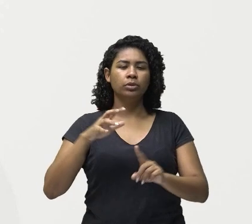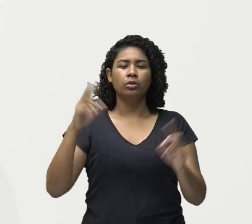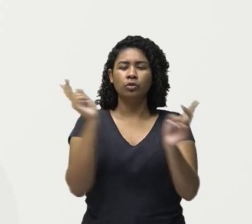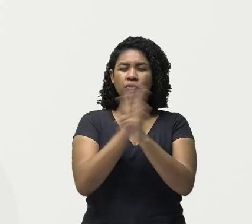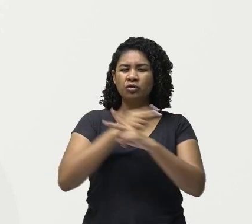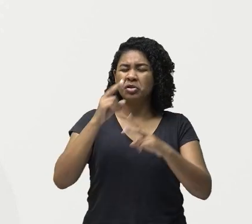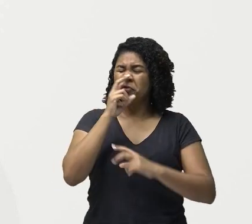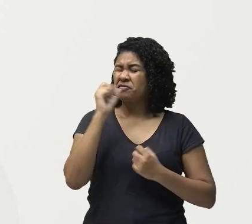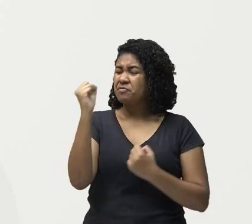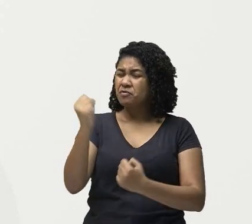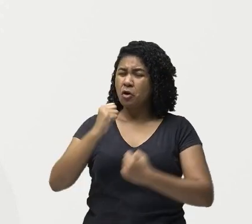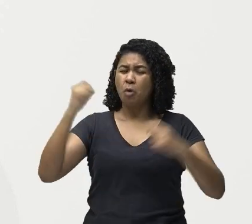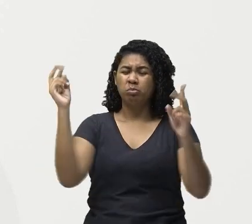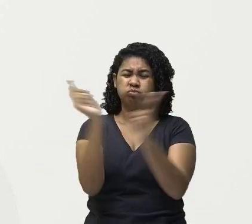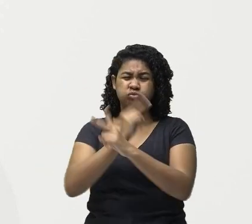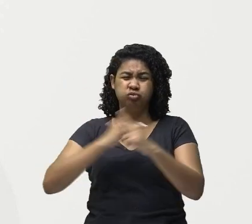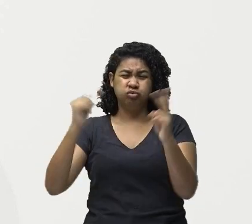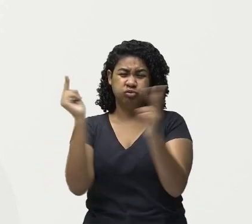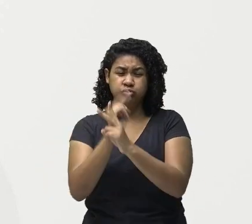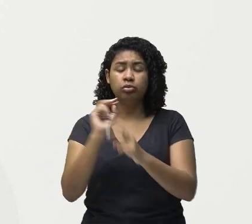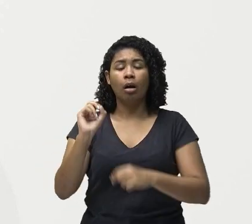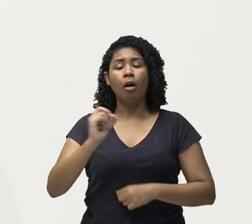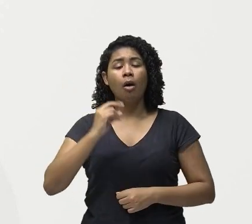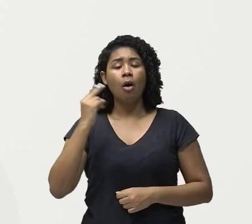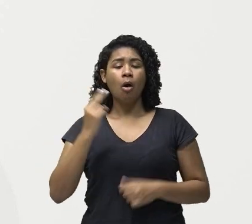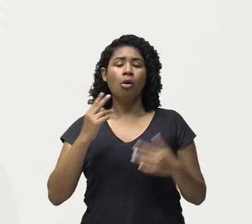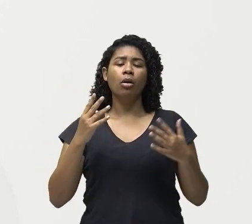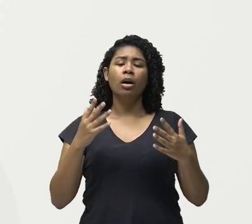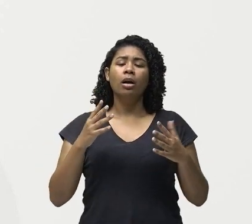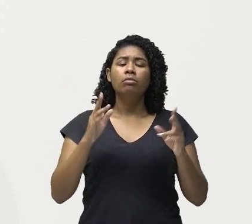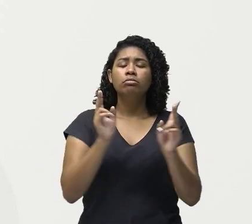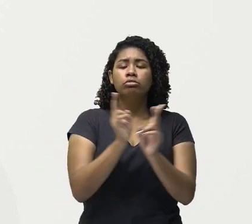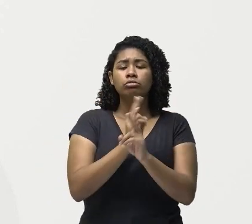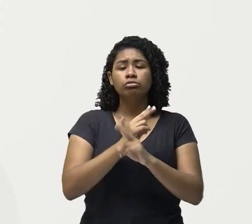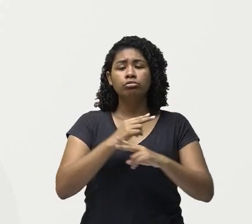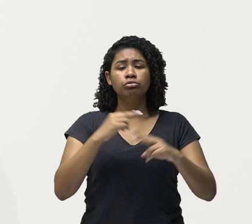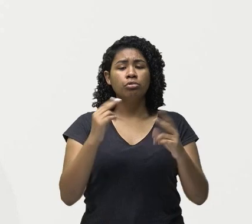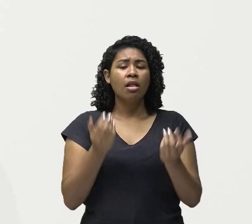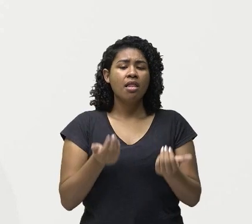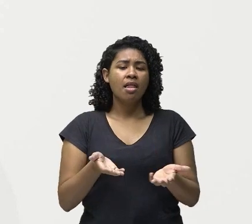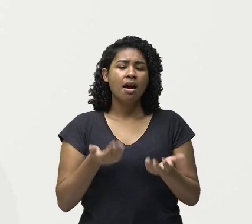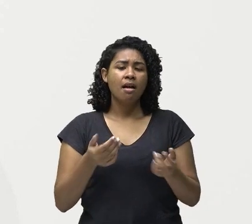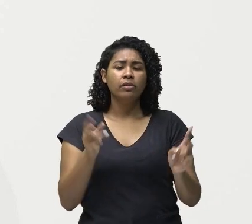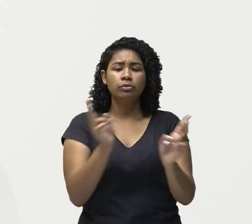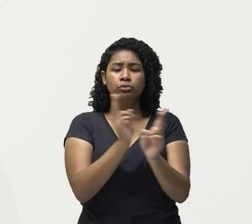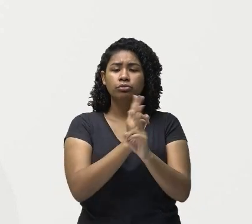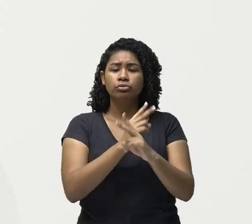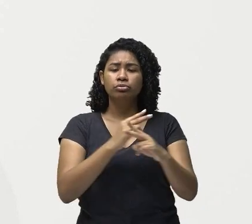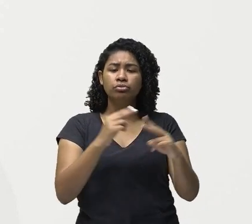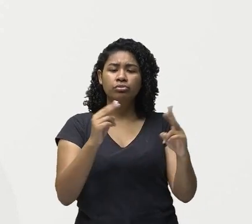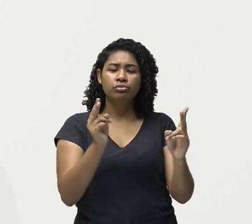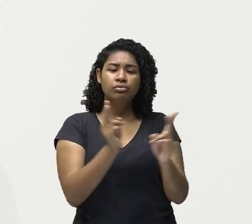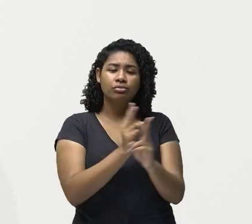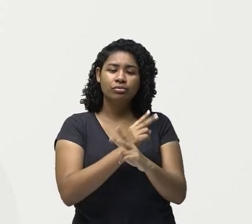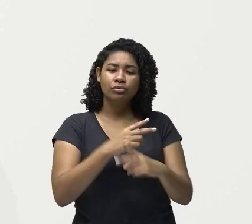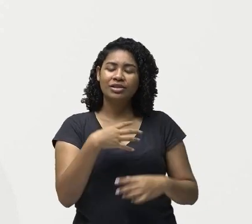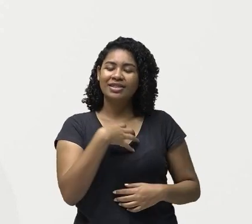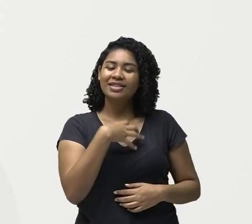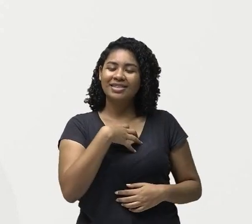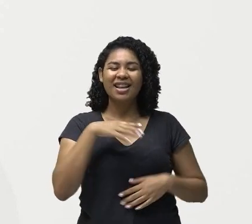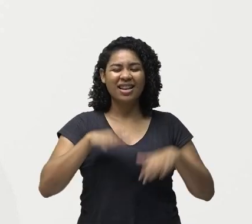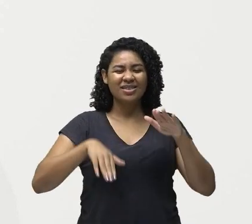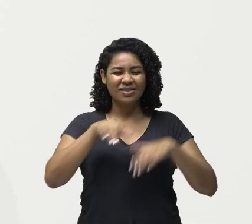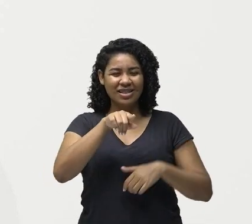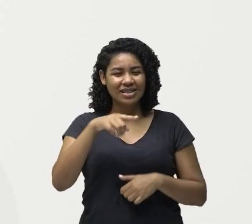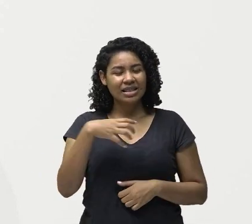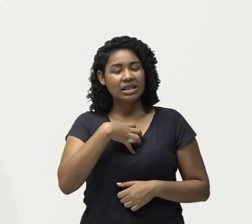ventania, ou suave, como uma brisa. Vocês já perceberam isso, né? Que às vezes você está